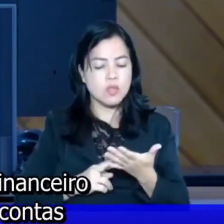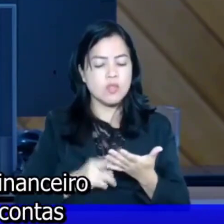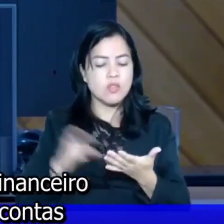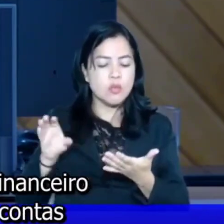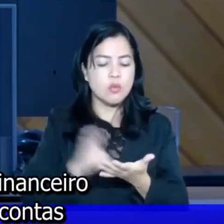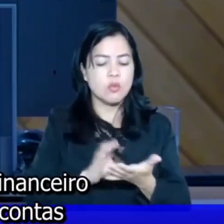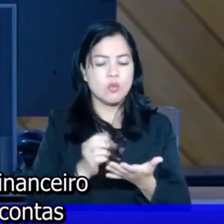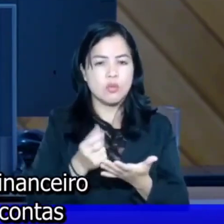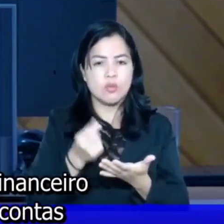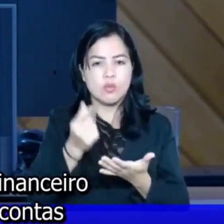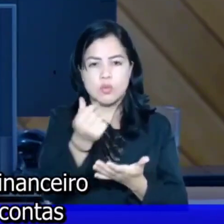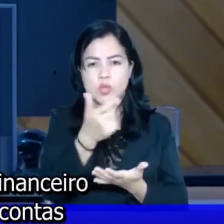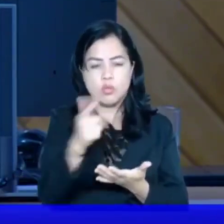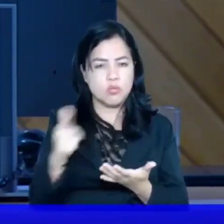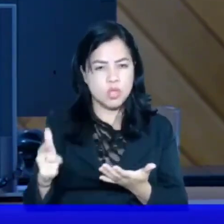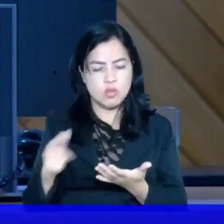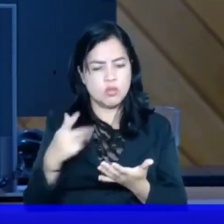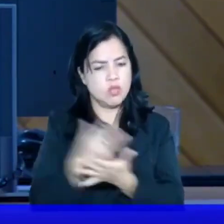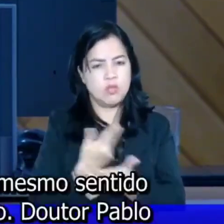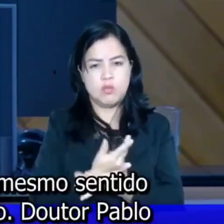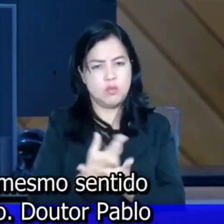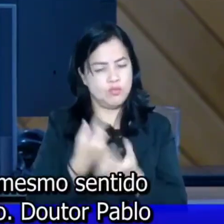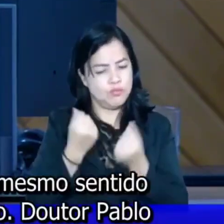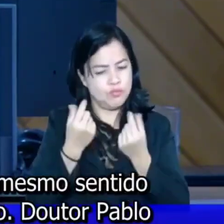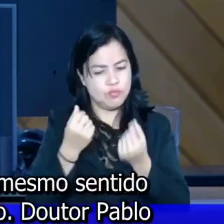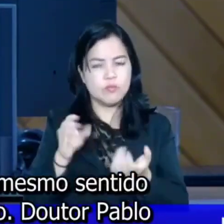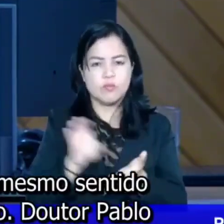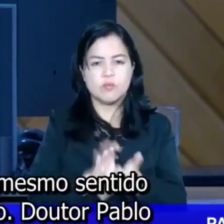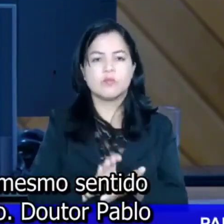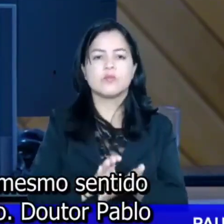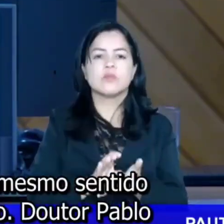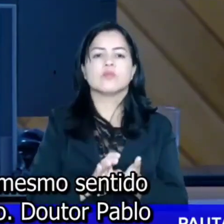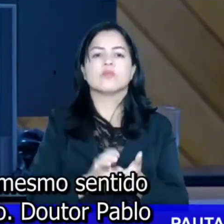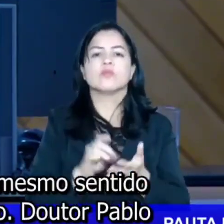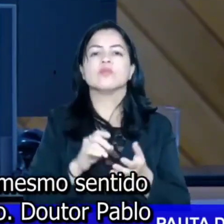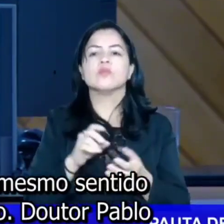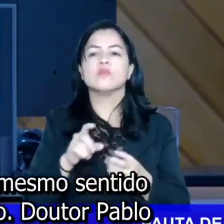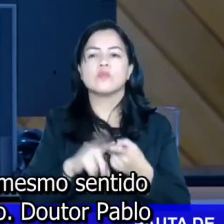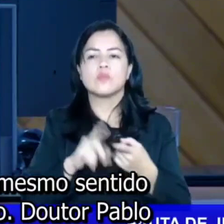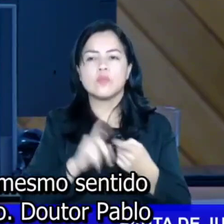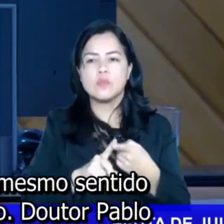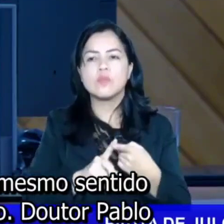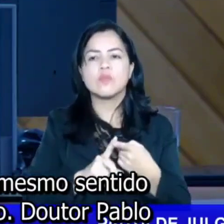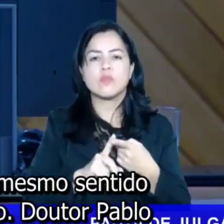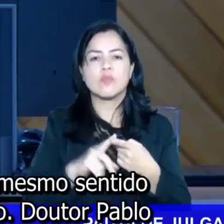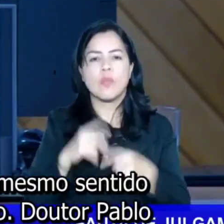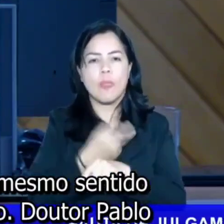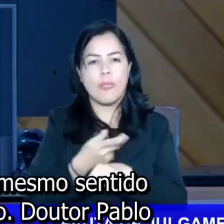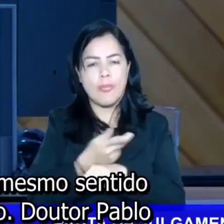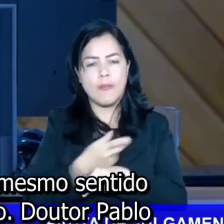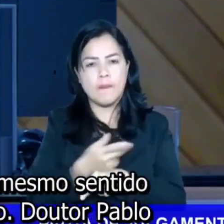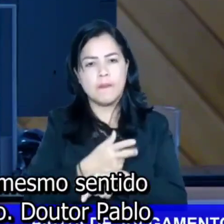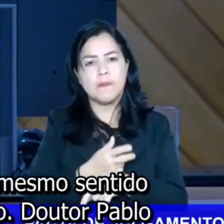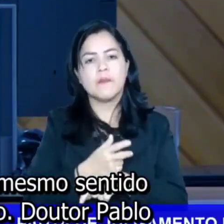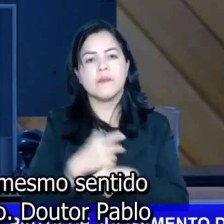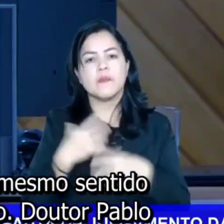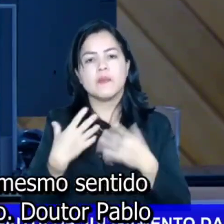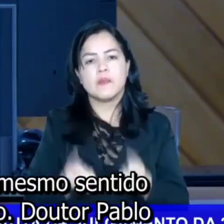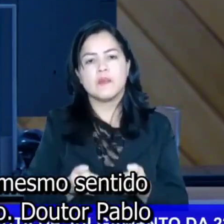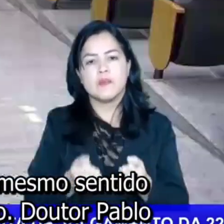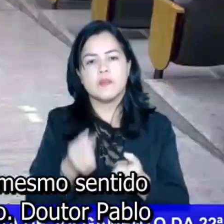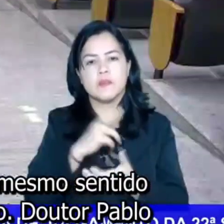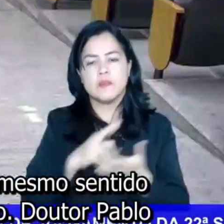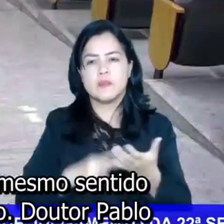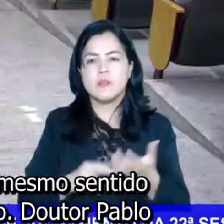que não compromete a regularidade das contas. A Procuradoria Regional Eleitoral se manifestou no mesmo sentido e opinou pela aprovação com ressalvas. É o